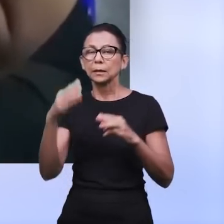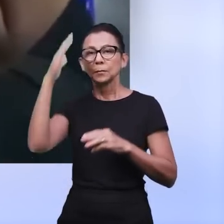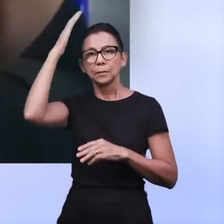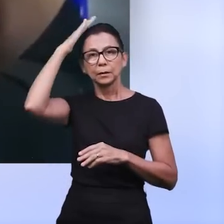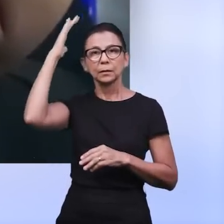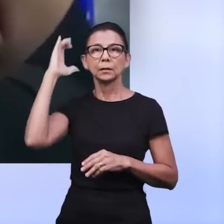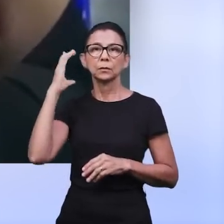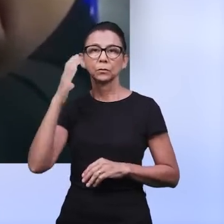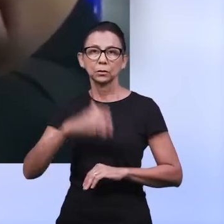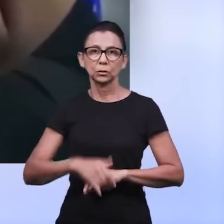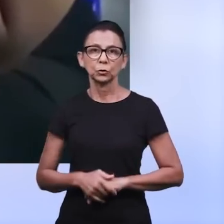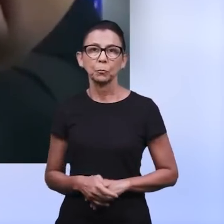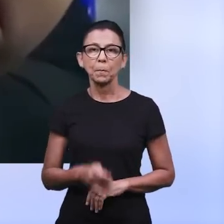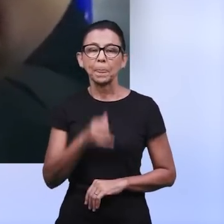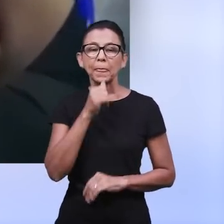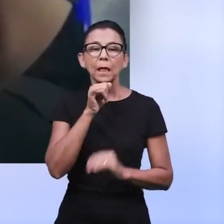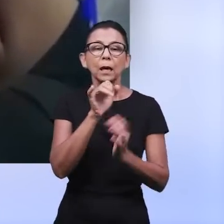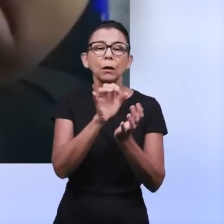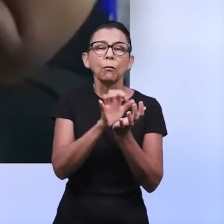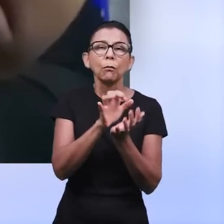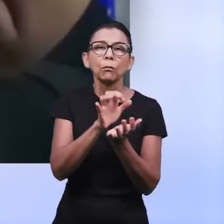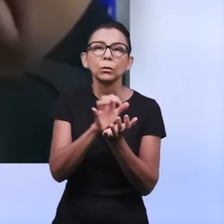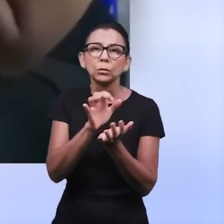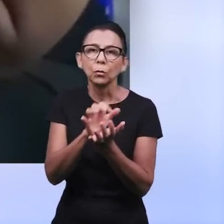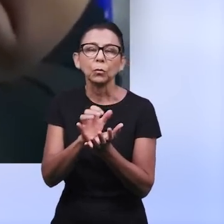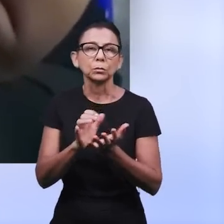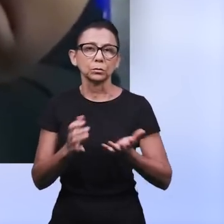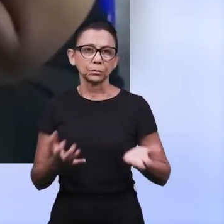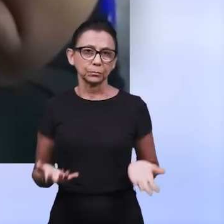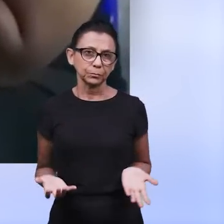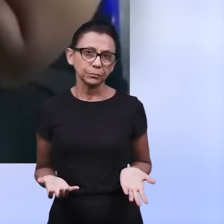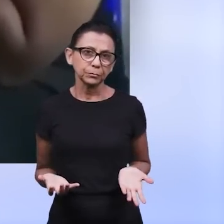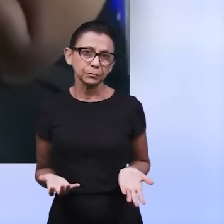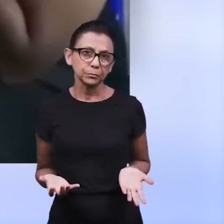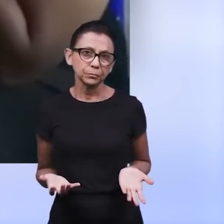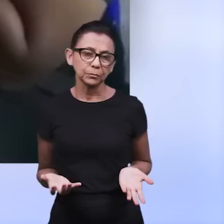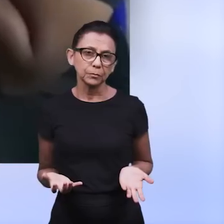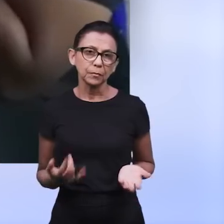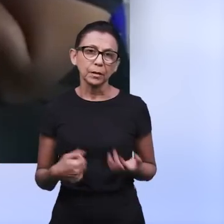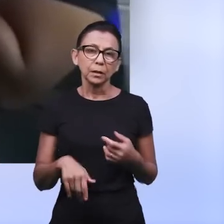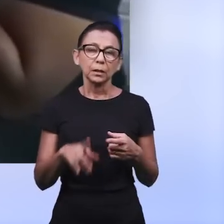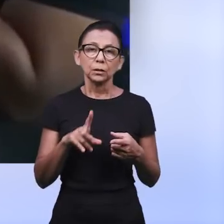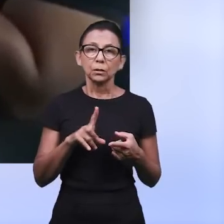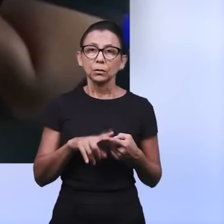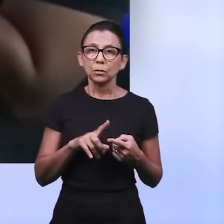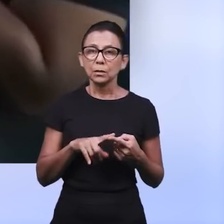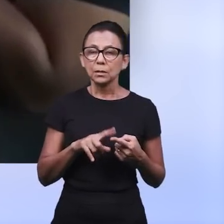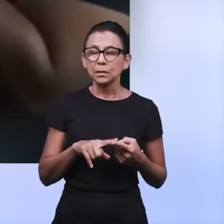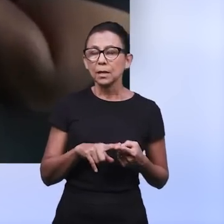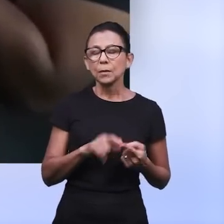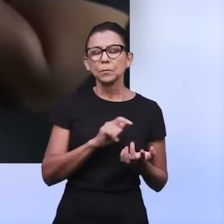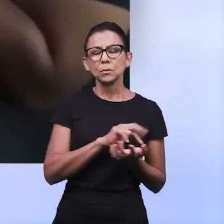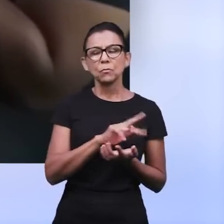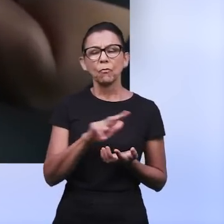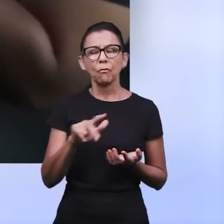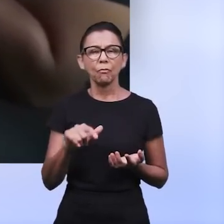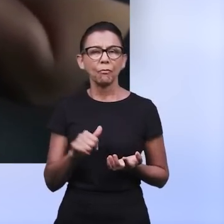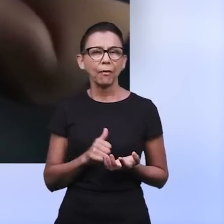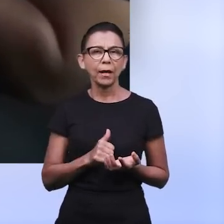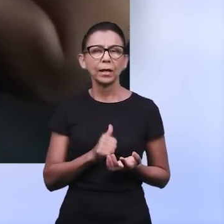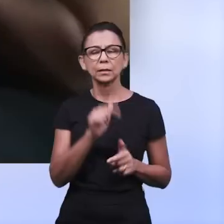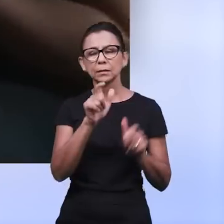esse idoso também está no nosso meio. Então nós temos a deficiência visual total e parcial, tem